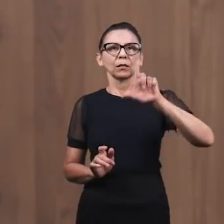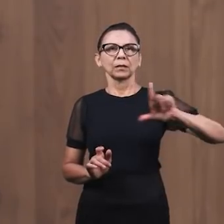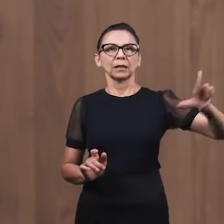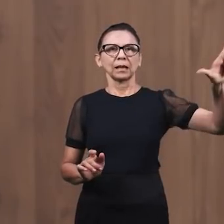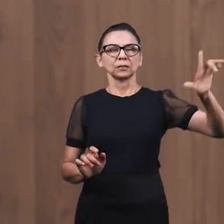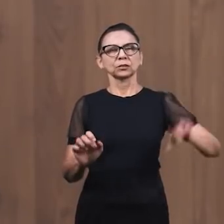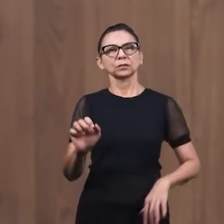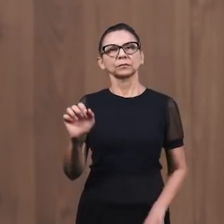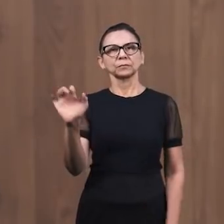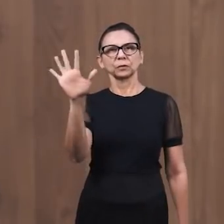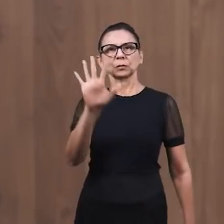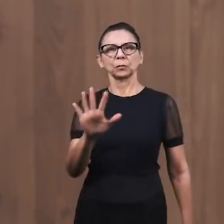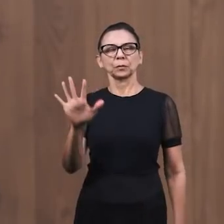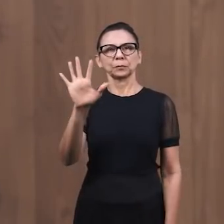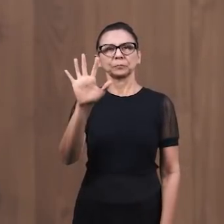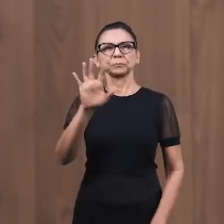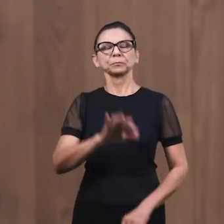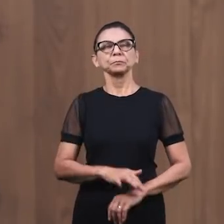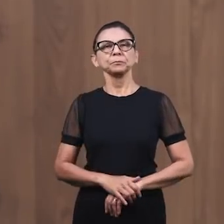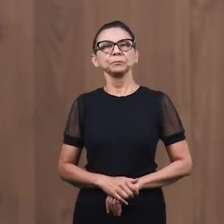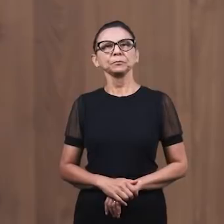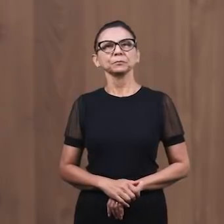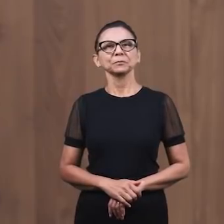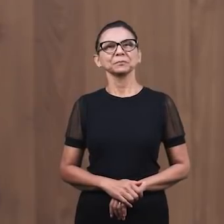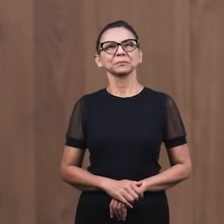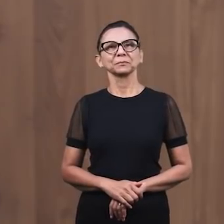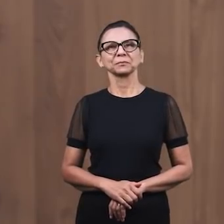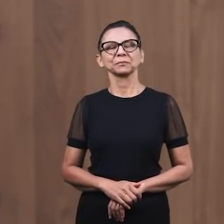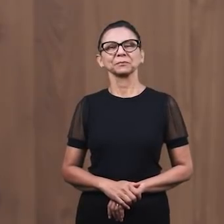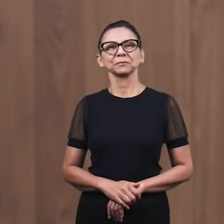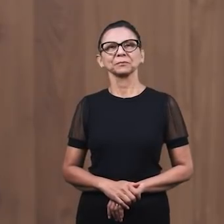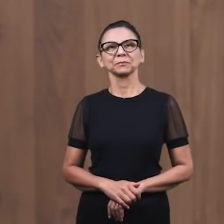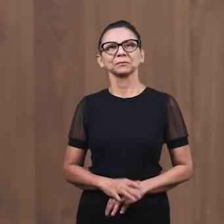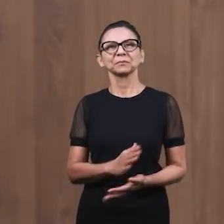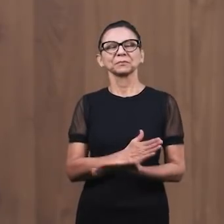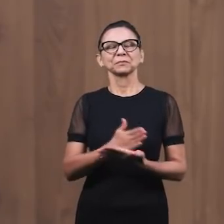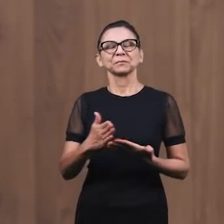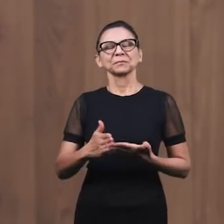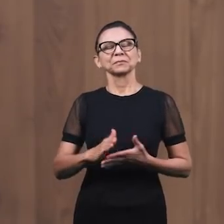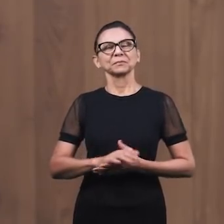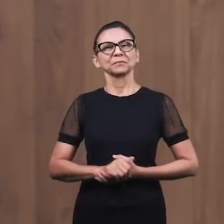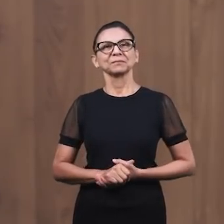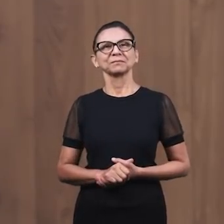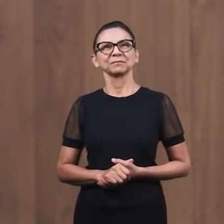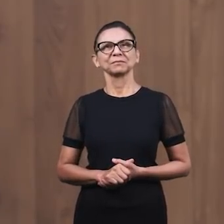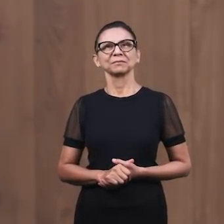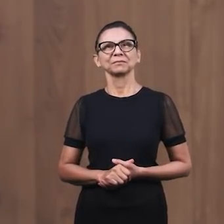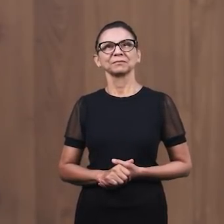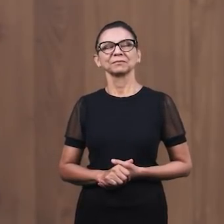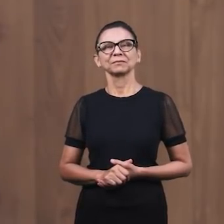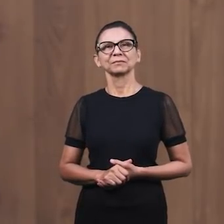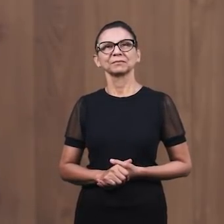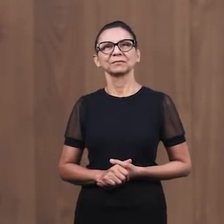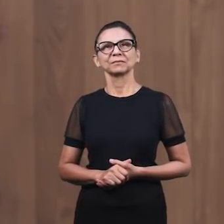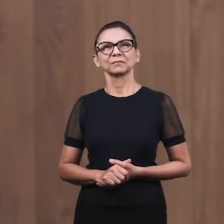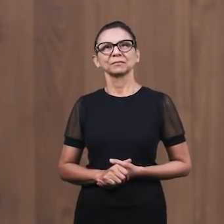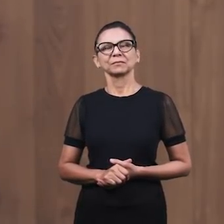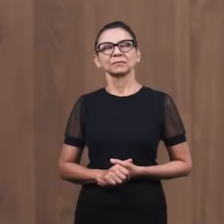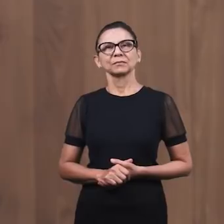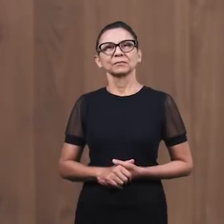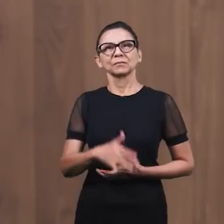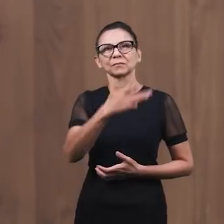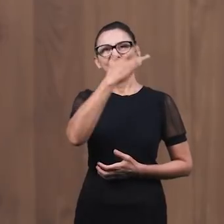nós iremos ter aqui esses testemunhos e iremos iniciar com o nosso primeiro companheiro que irá nos dar esta